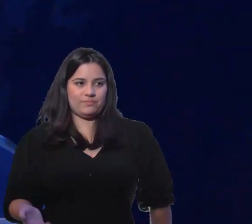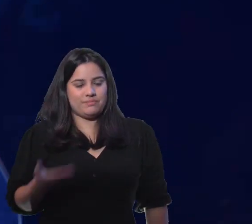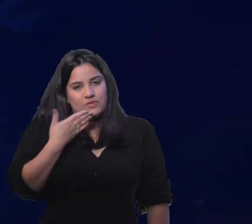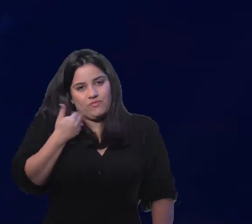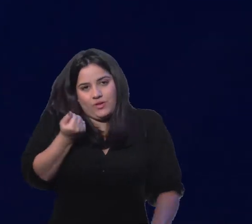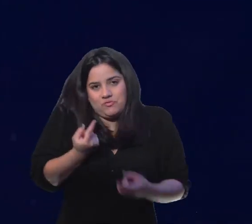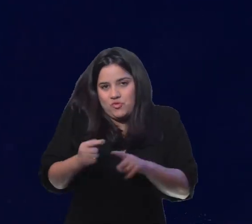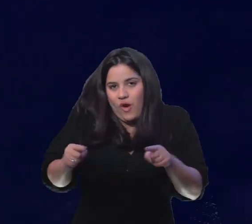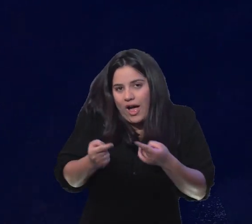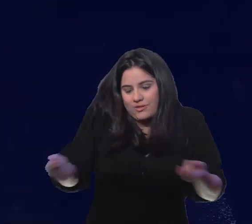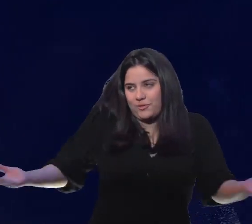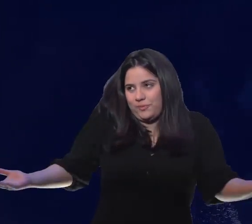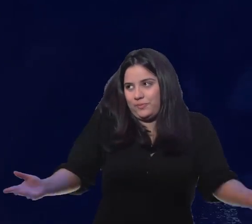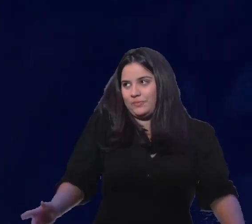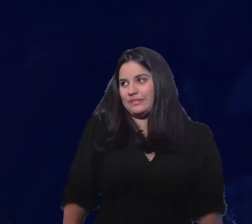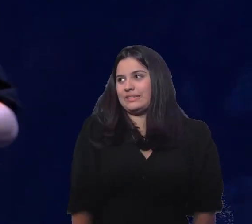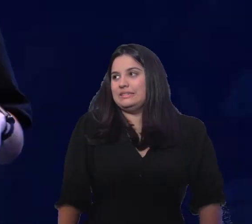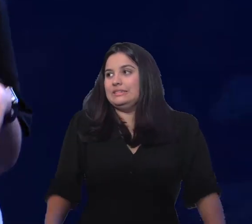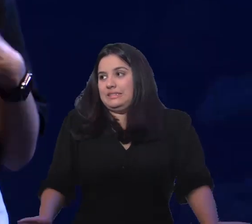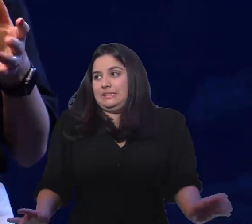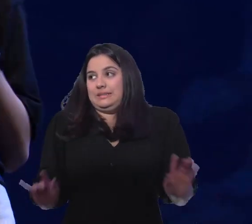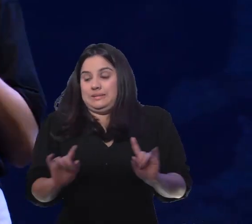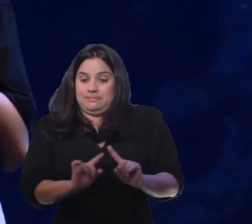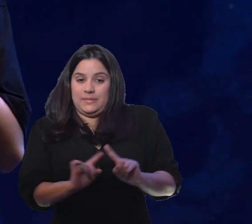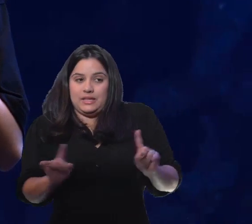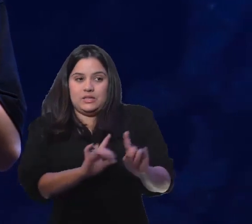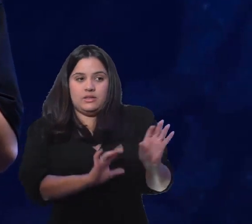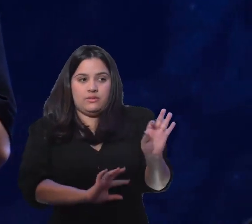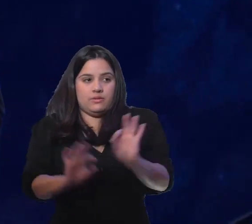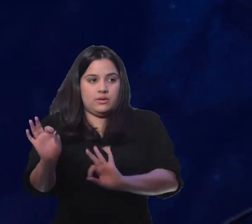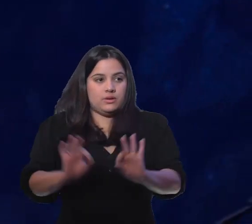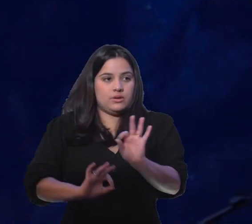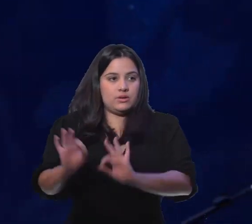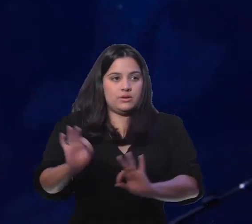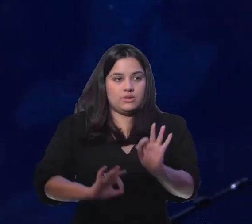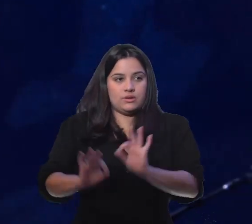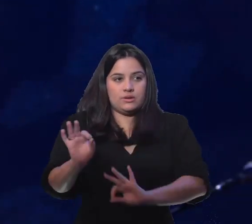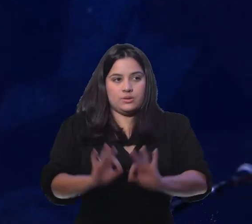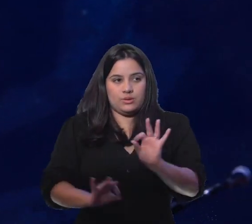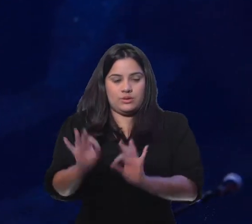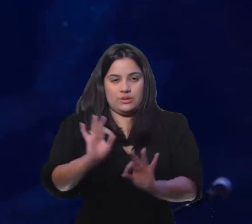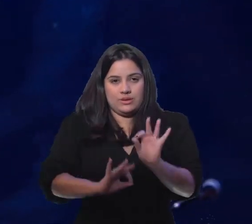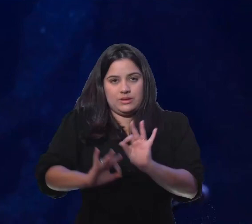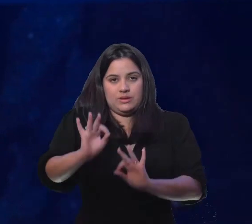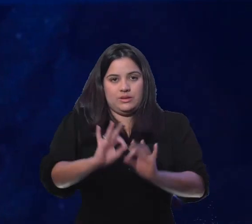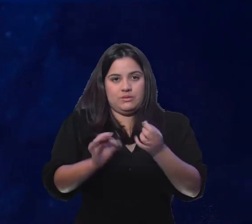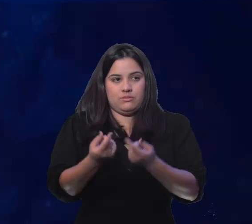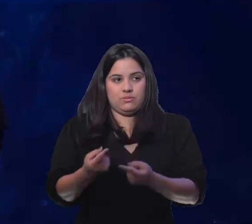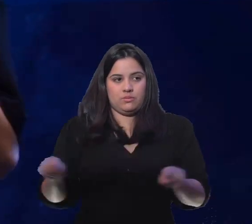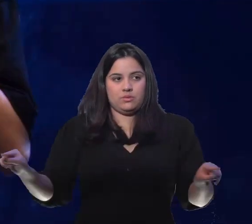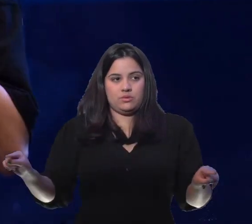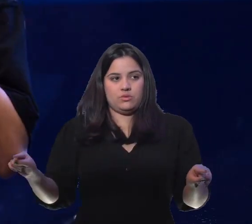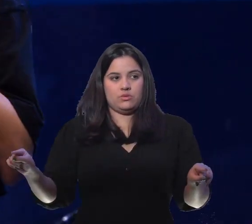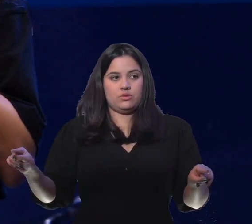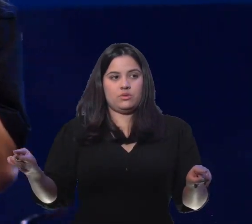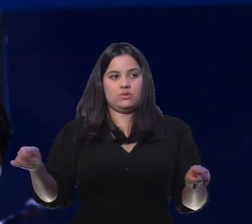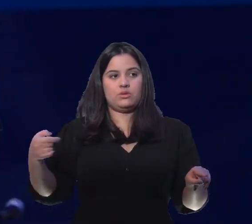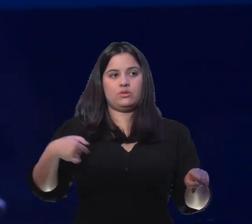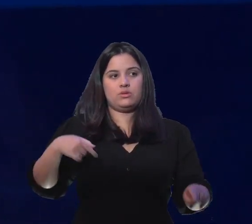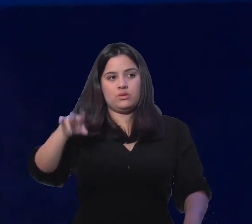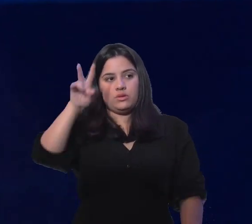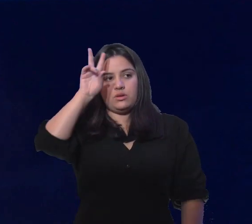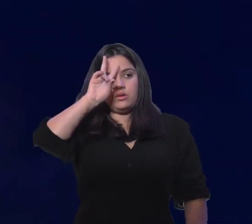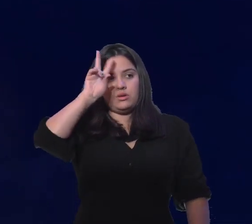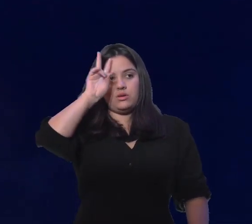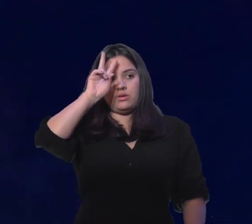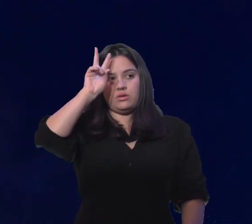que vem. Mas a gente estava organizando esse churrasco, e eu lembro que o primeiro que eu fui, eu não lembro agora, eu